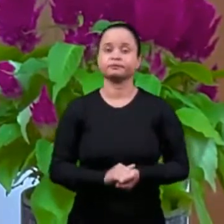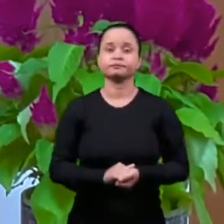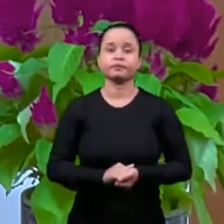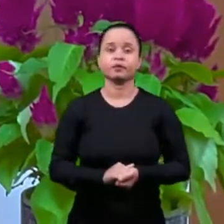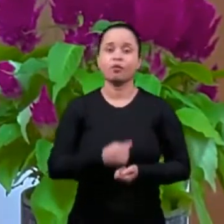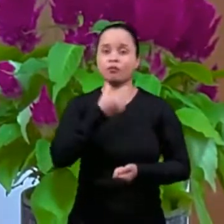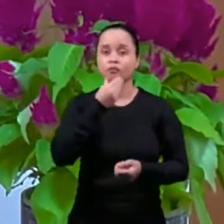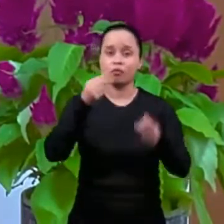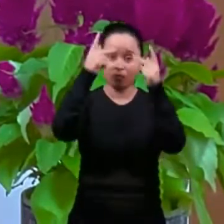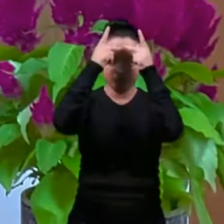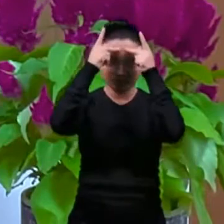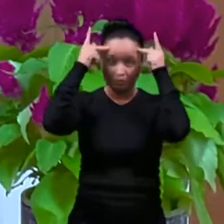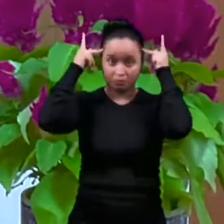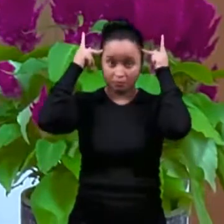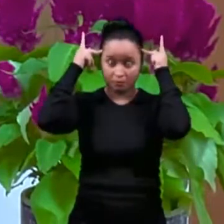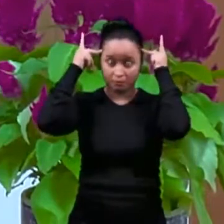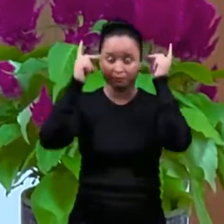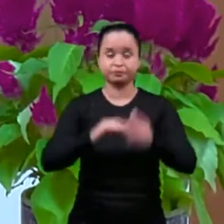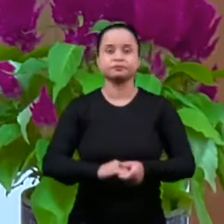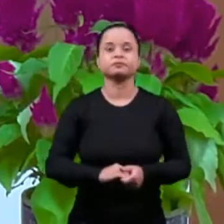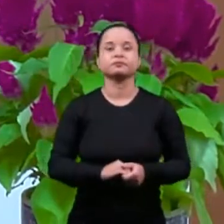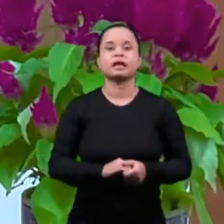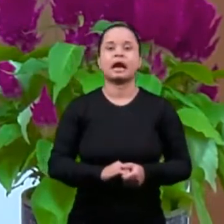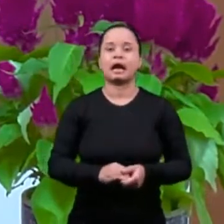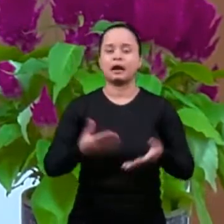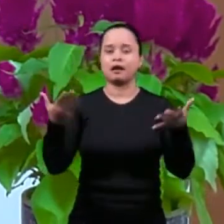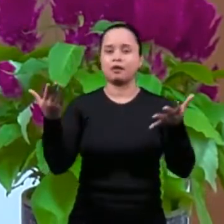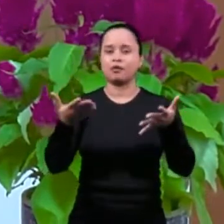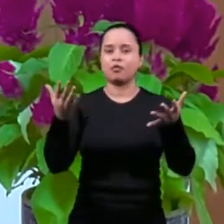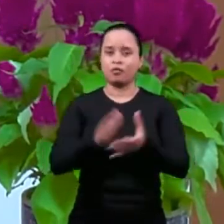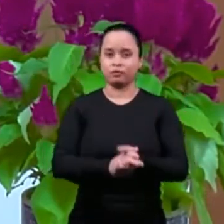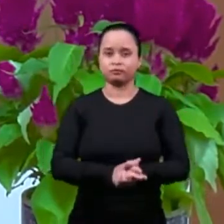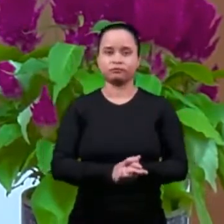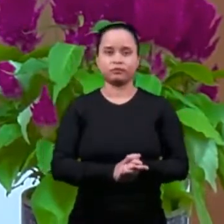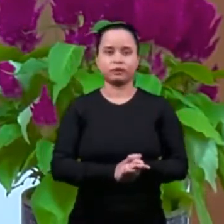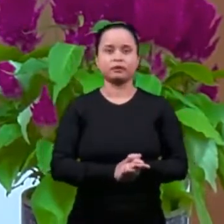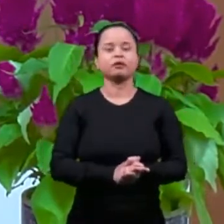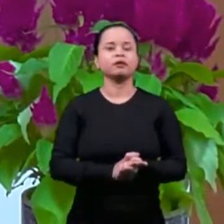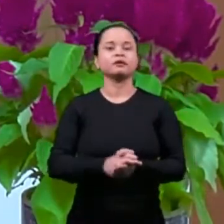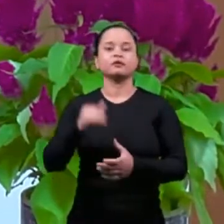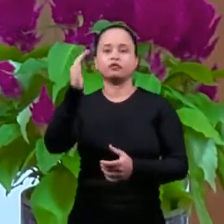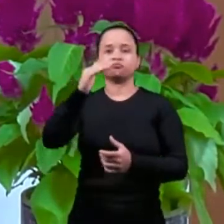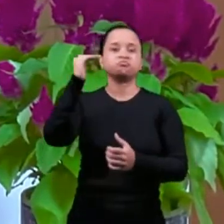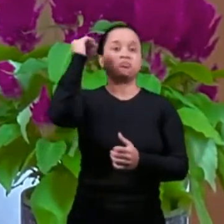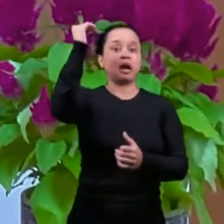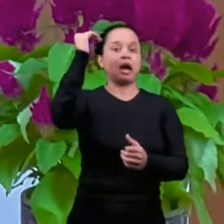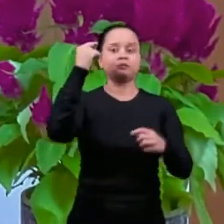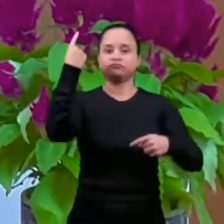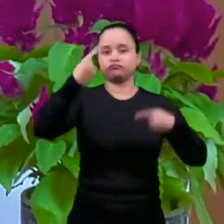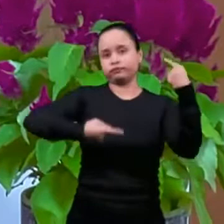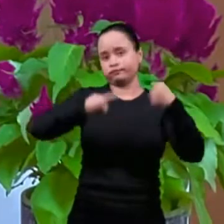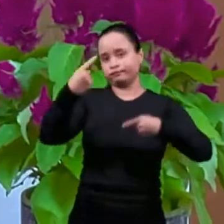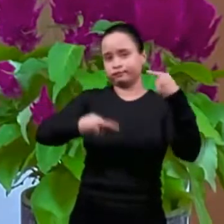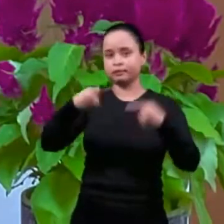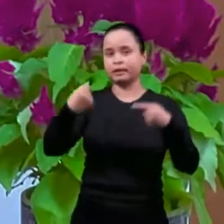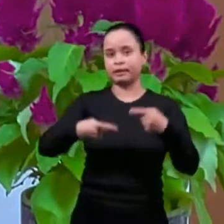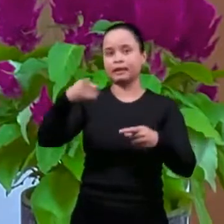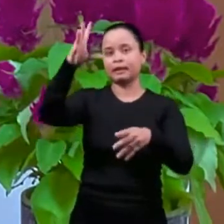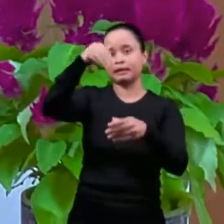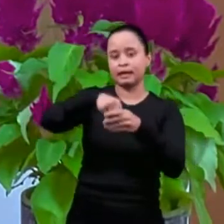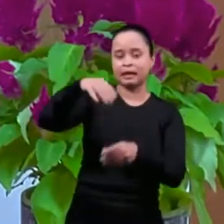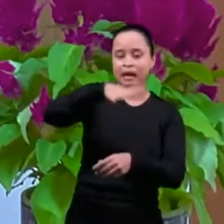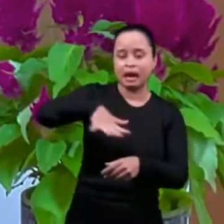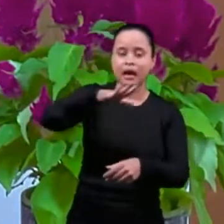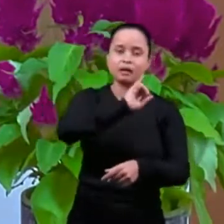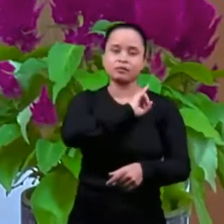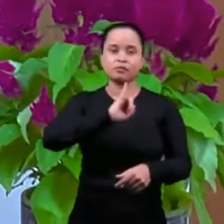Pilatos agora estava no auge das discussões, naturalmente, dentro ali do Império Romano, do